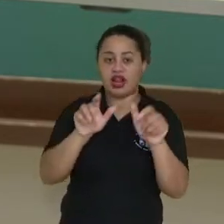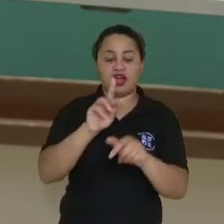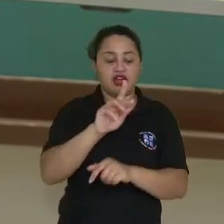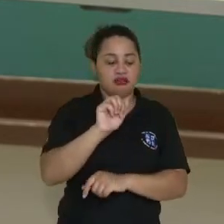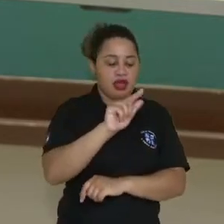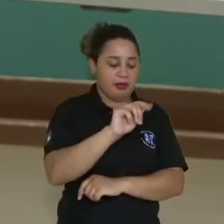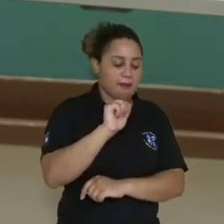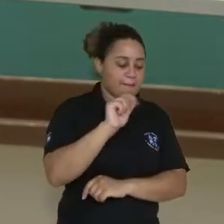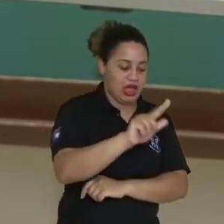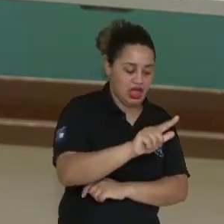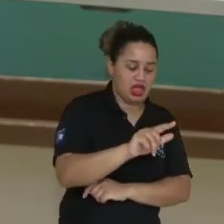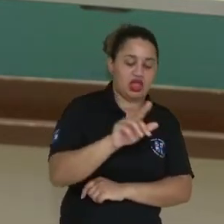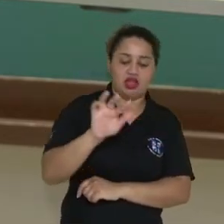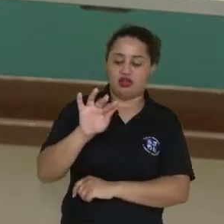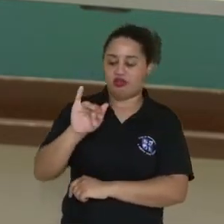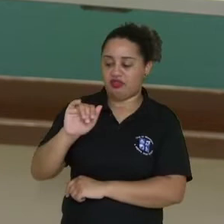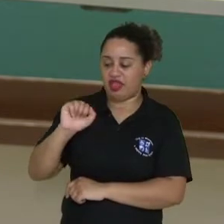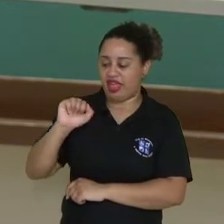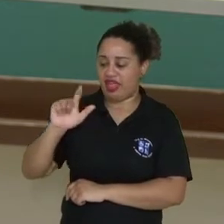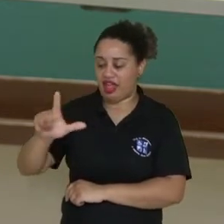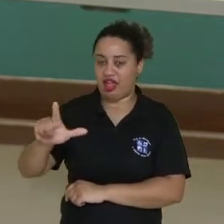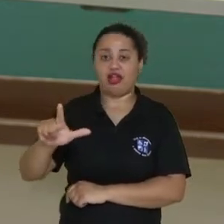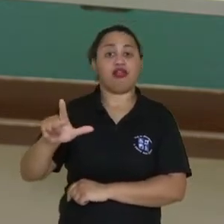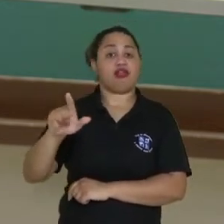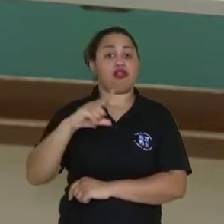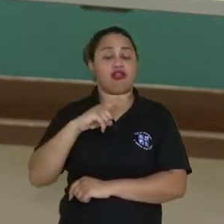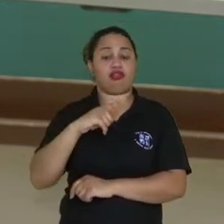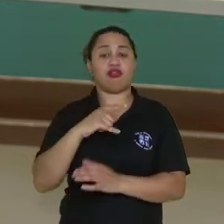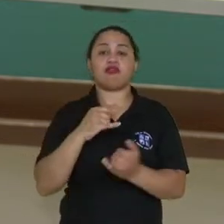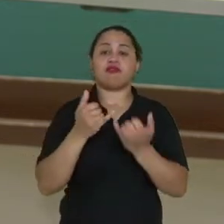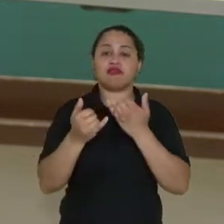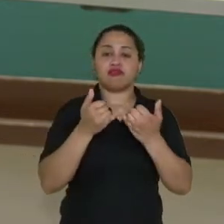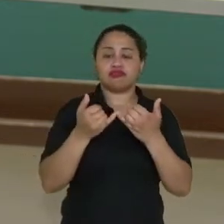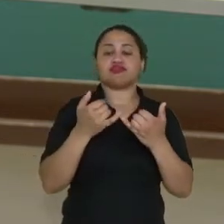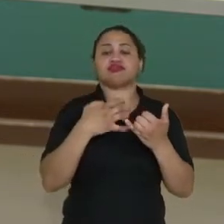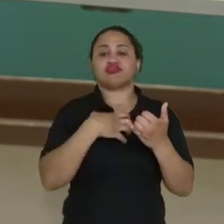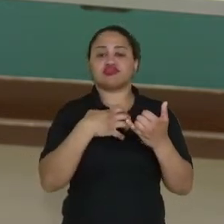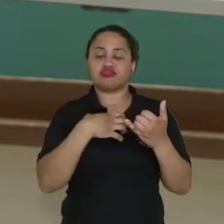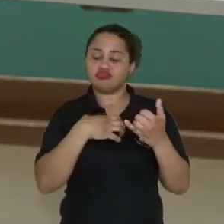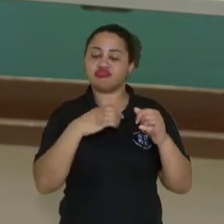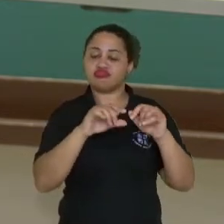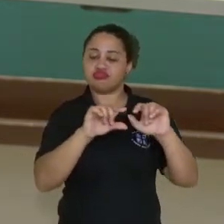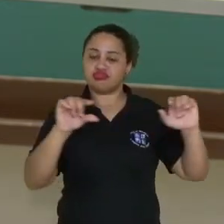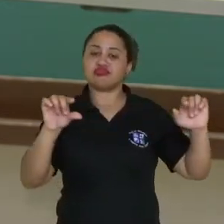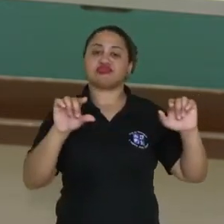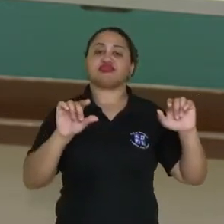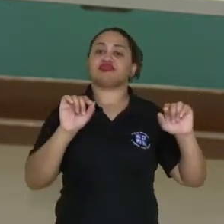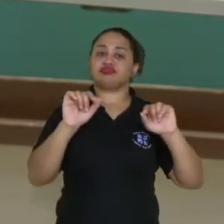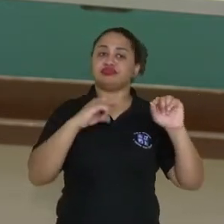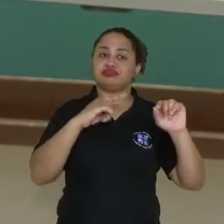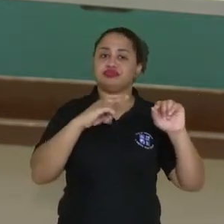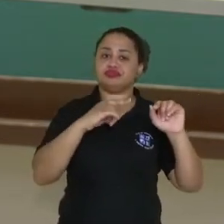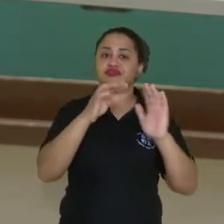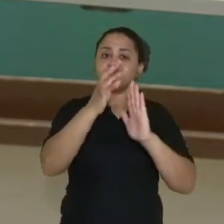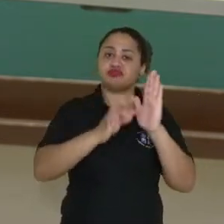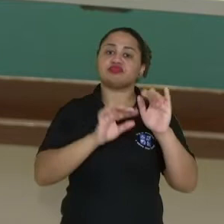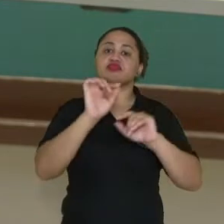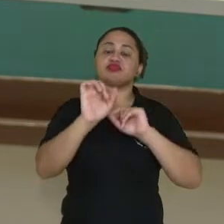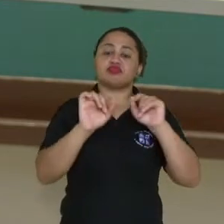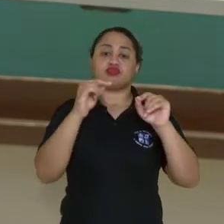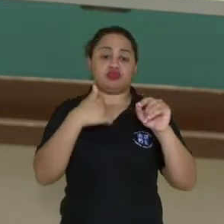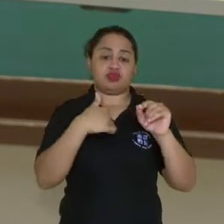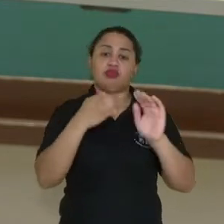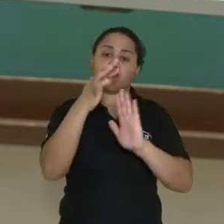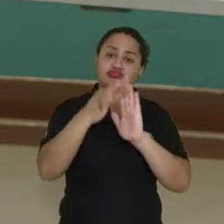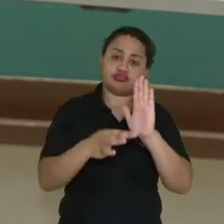ali alguns elementos sonoros semelhantes no meio, né, ou às vezes no final desse